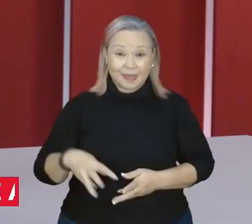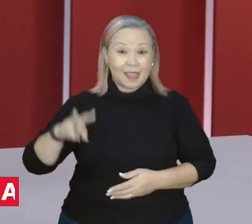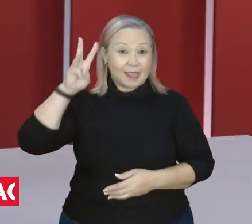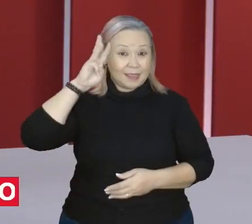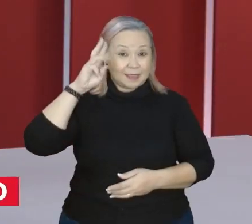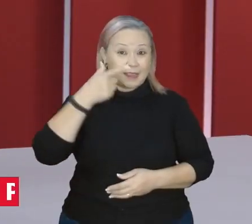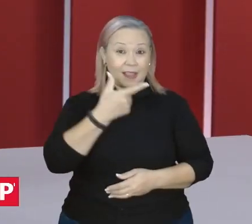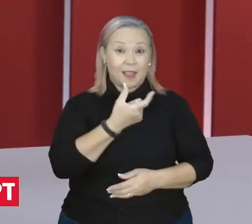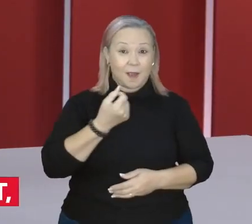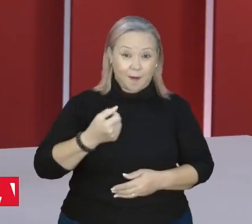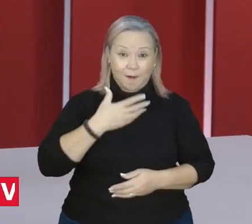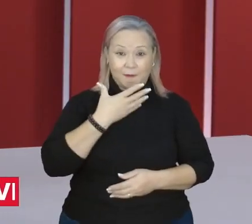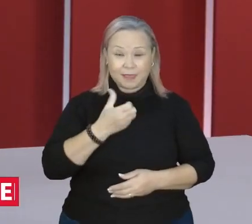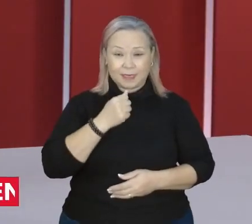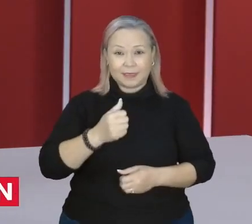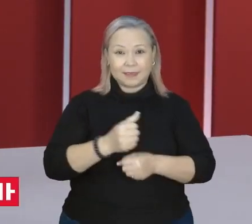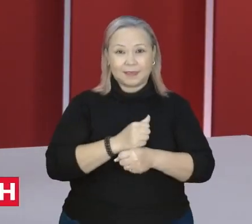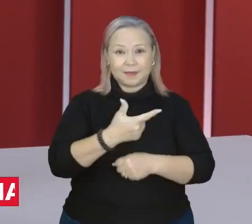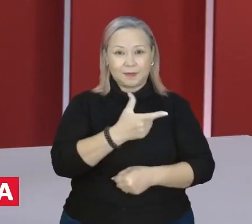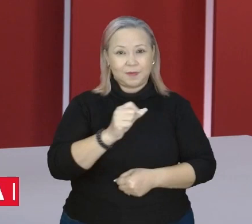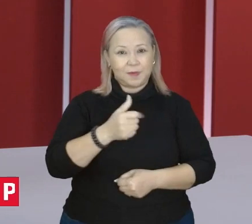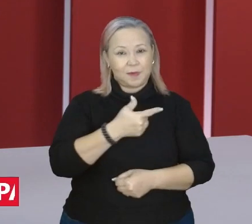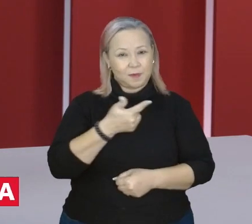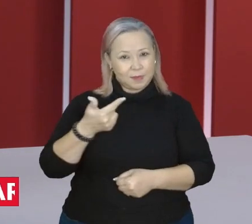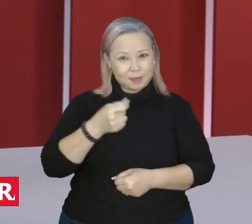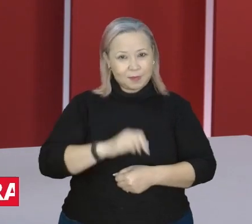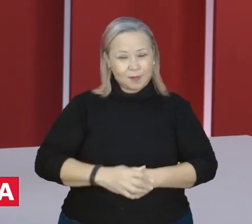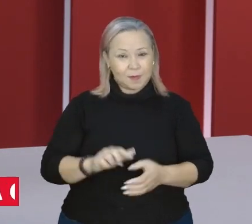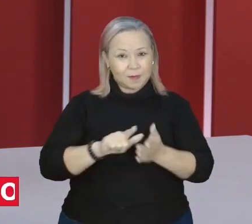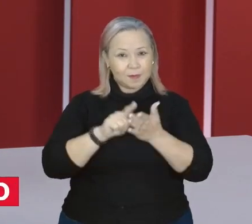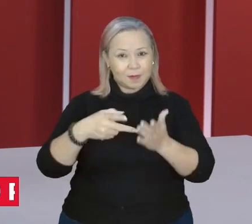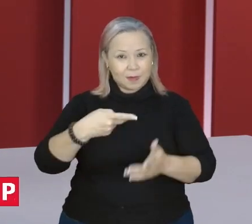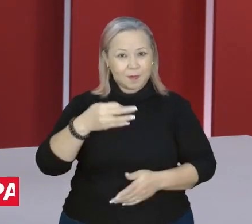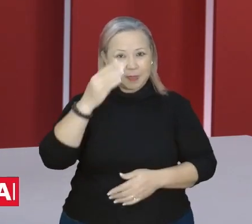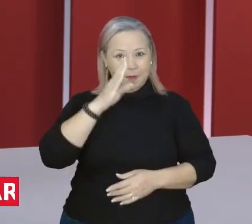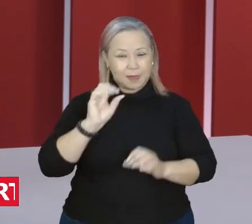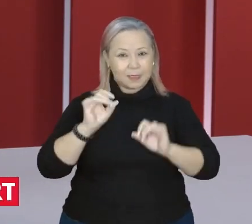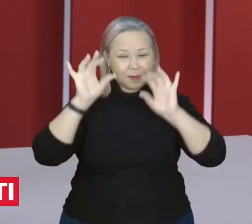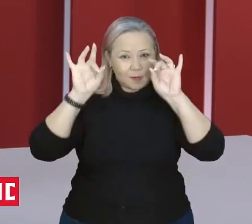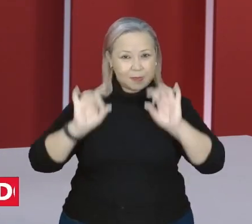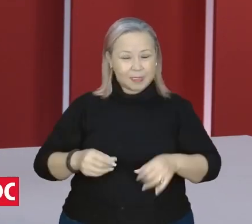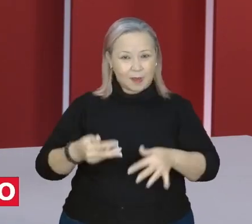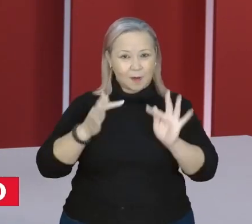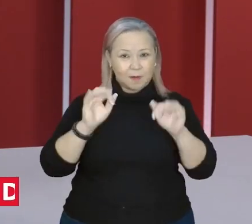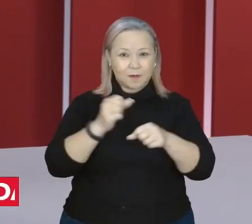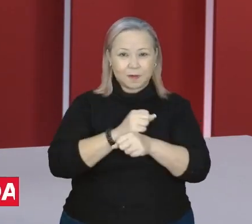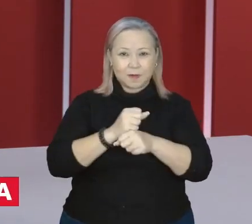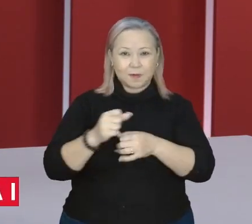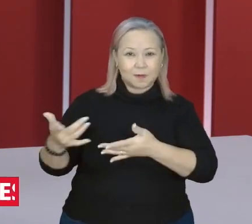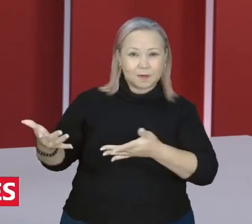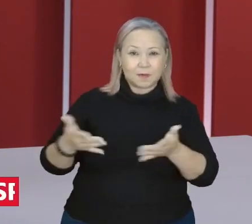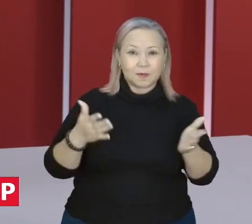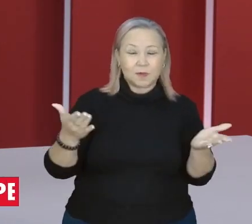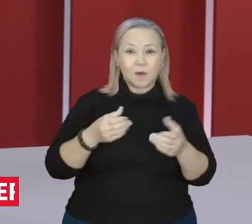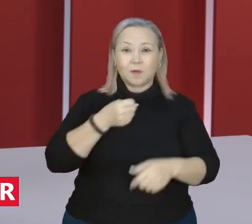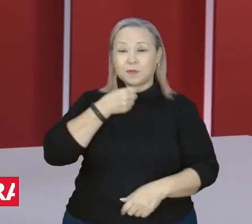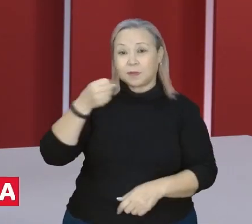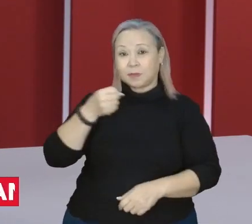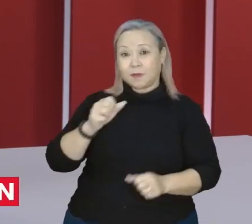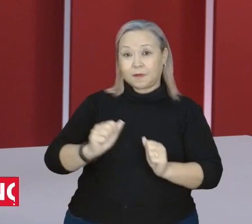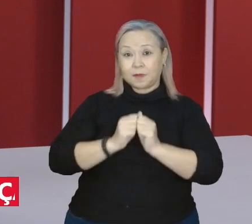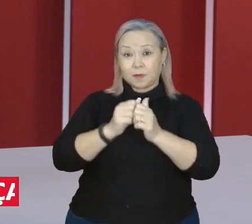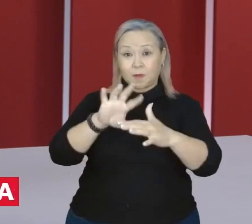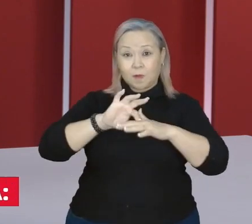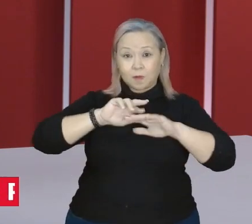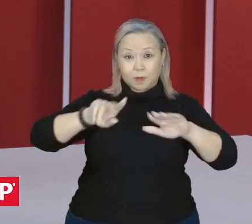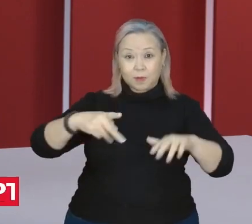Terça-feira, 20 de dezembro de 2022. O Jornal PT Brasil Especial de fim de ano traz hoje as entrevistas com o líder do